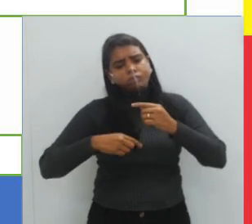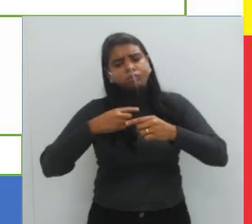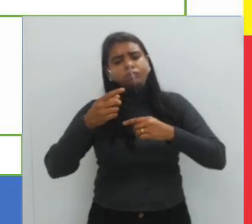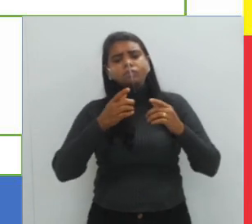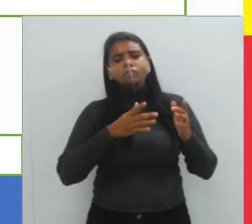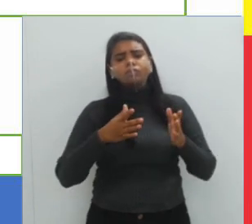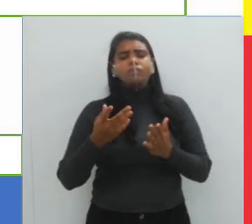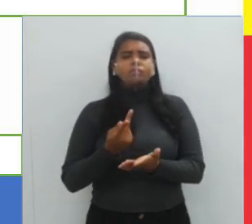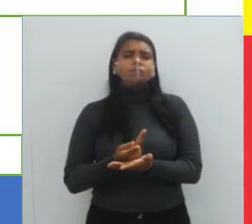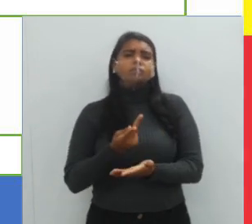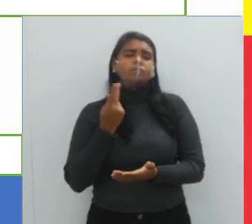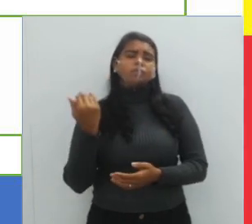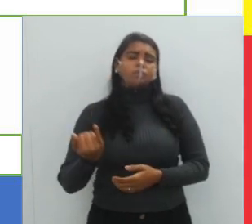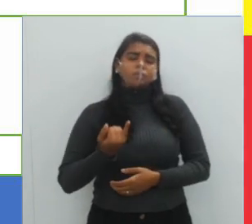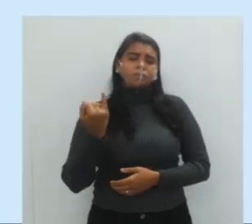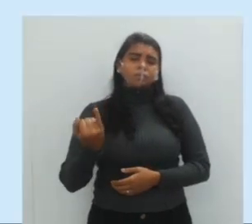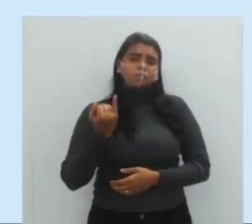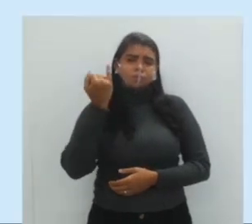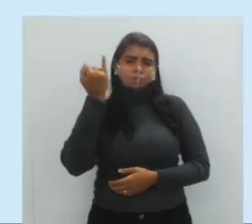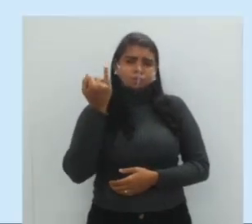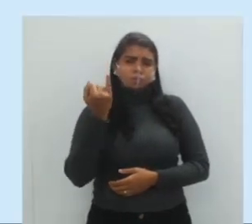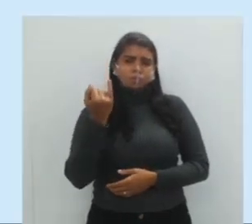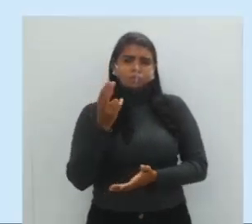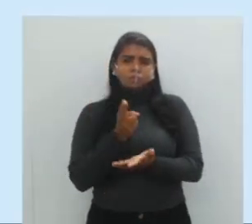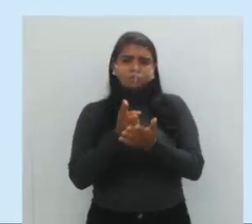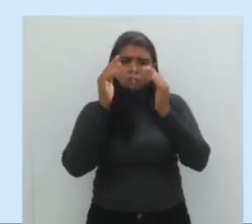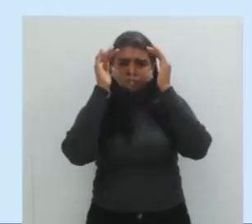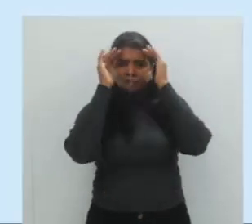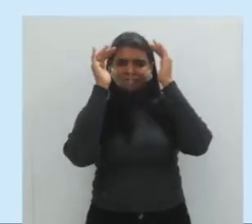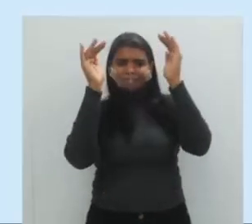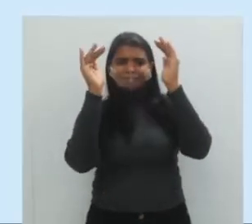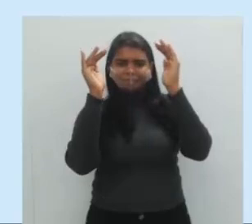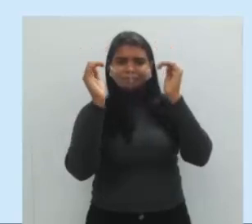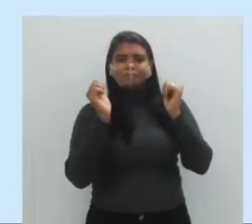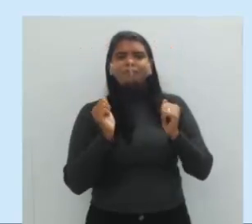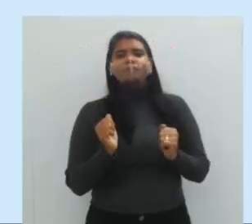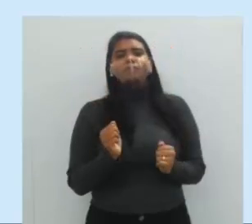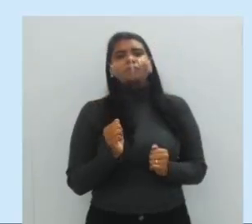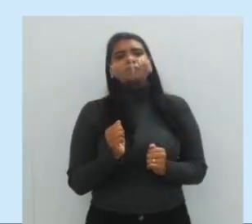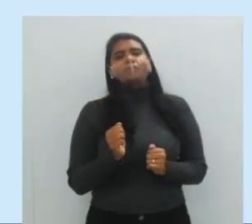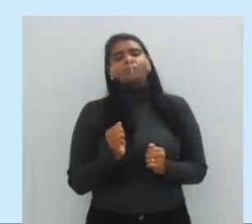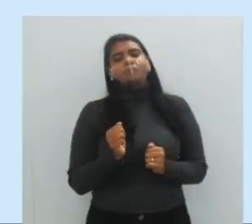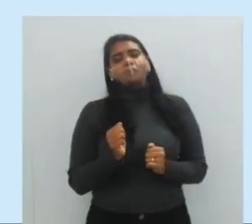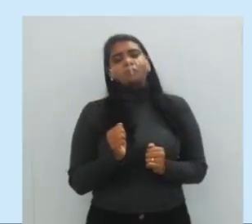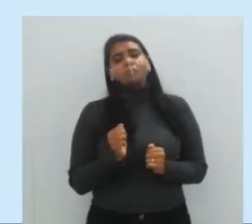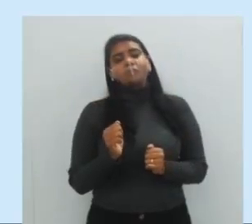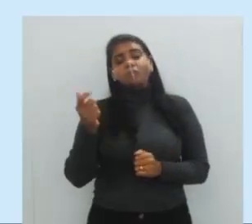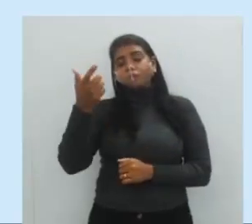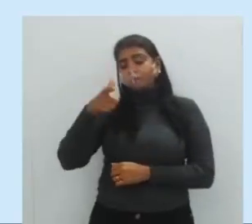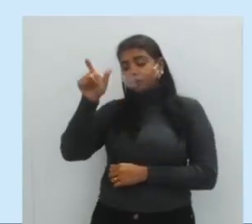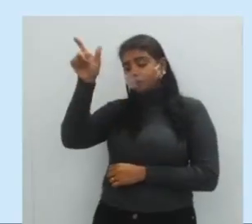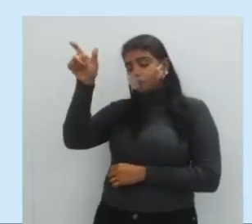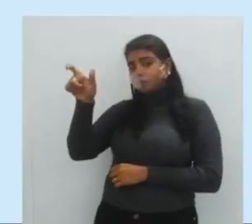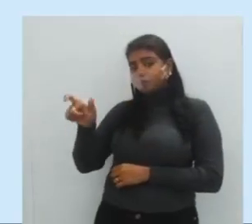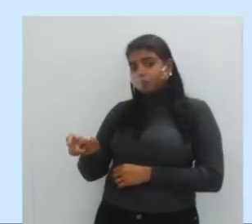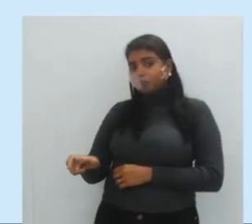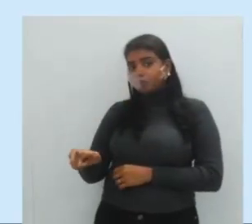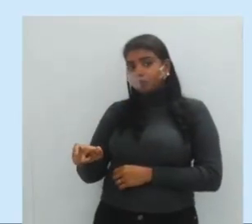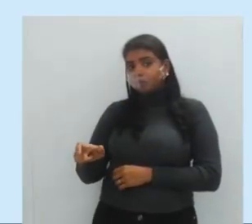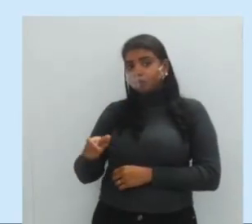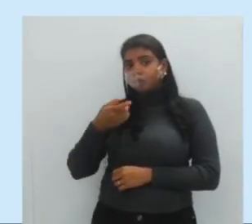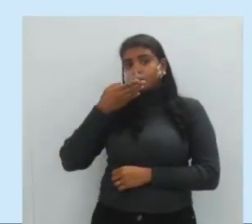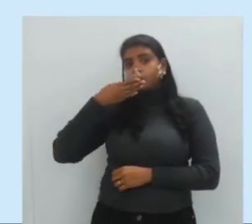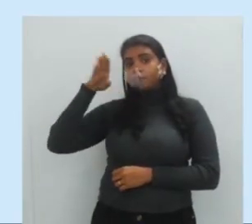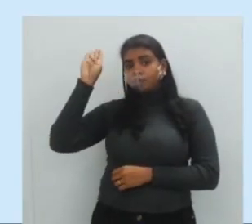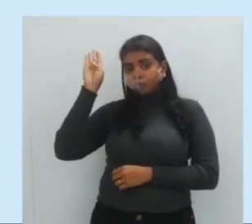a sua narrativa. Então é importante sempre isso, respeitar o simbolismo religioso, aquilo que o outro em